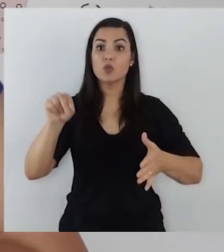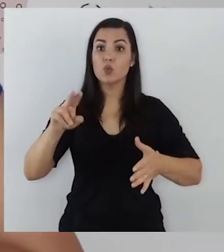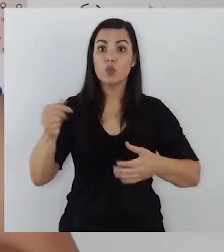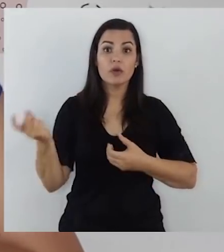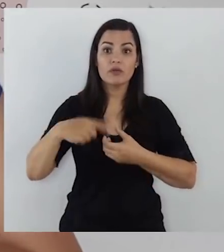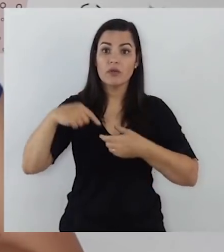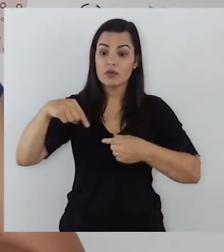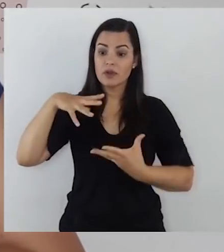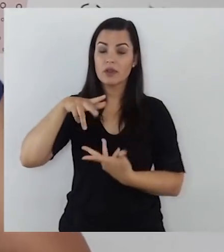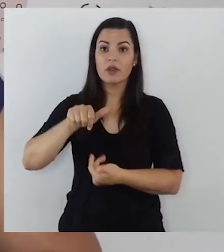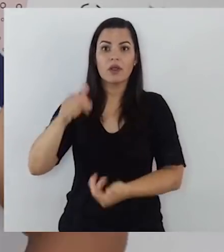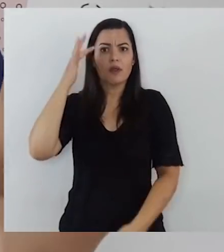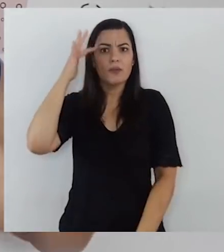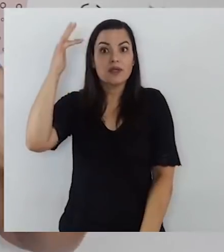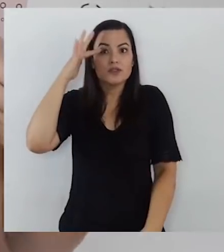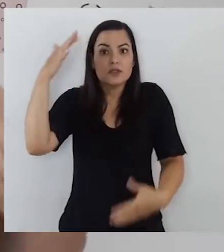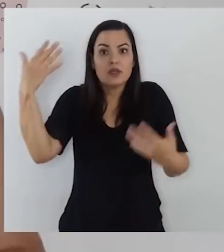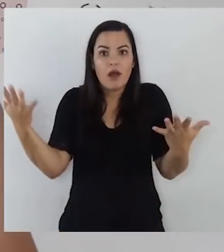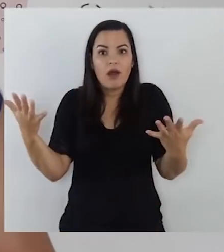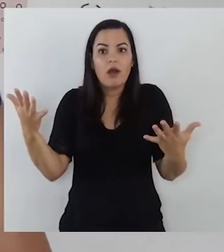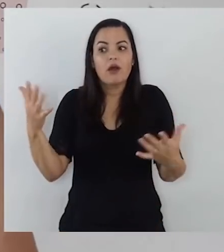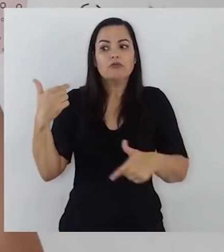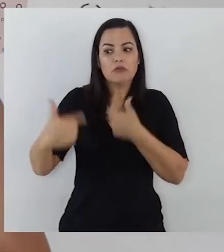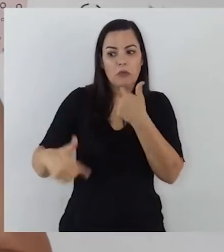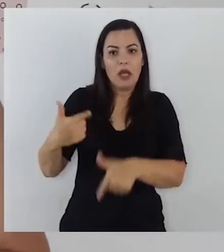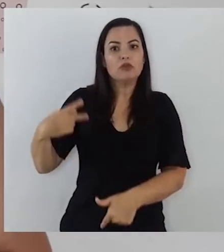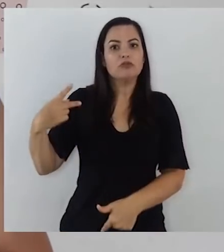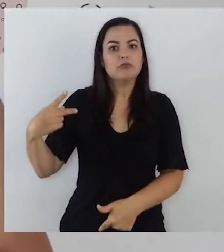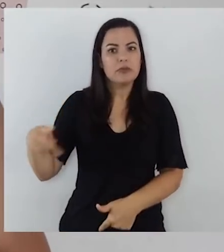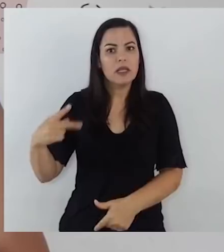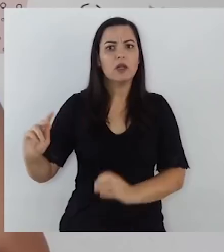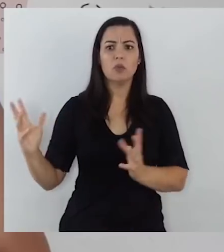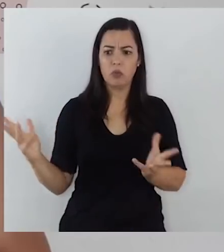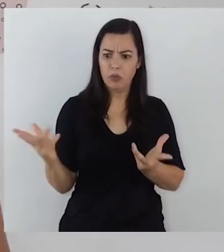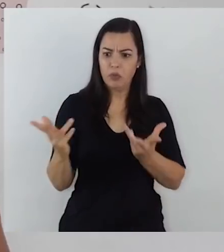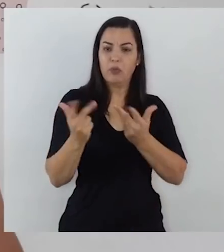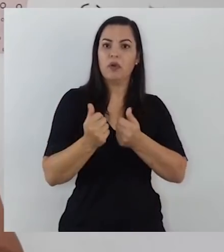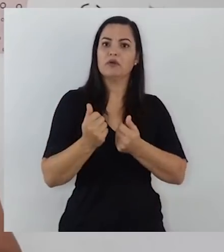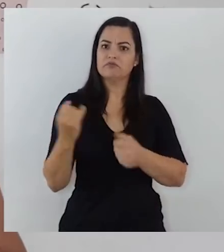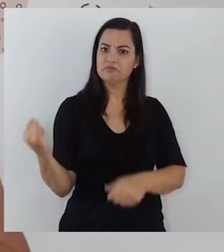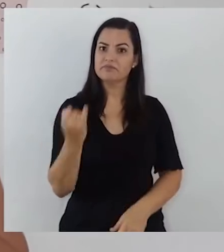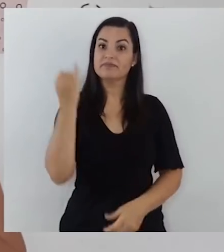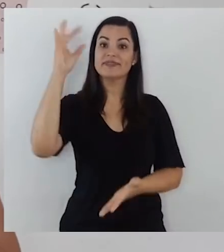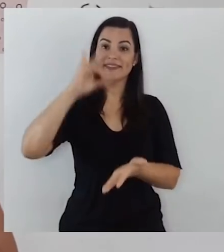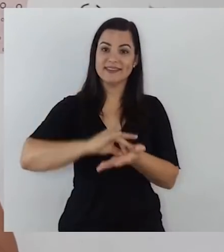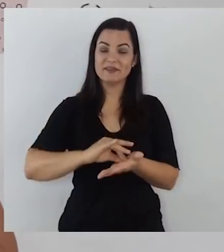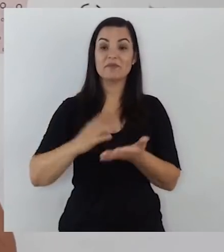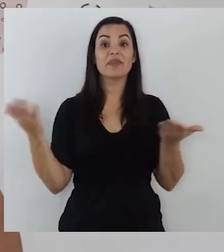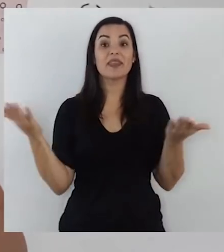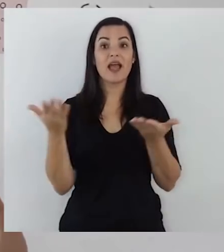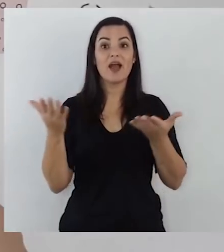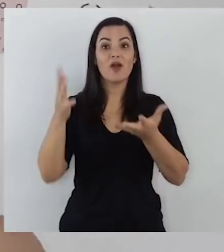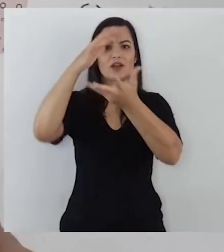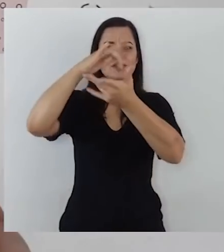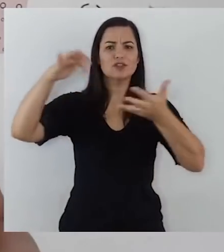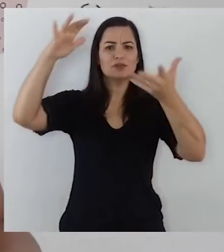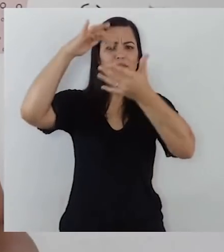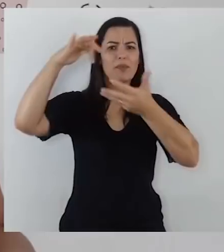para a Terra. Olha que incrível o trabalho que ela fez. Agora, saindo um pouquinho do